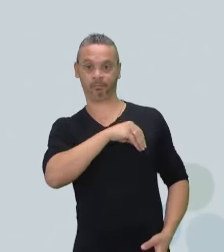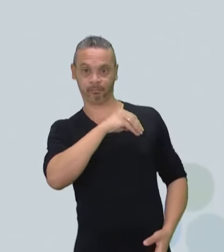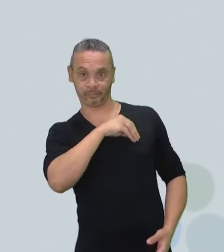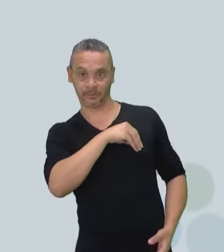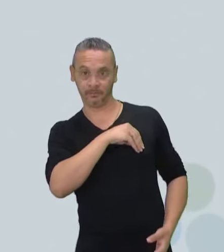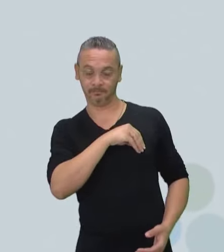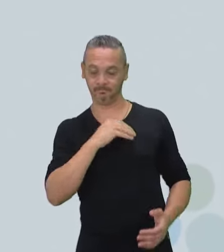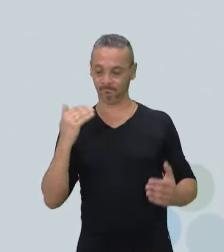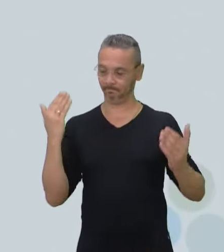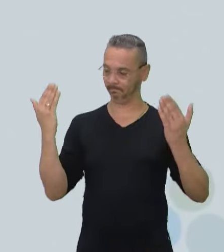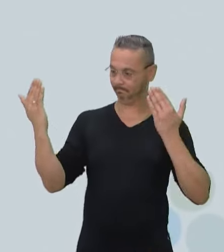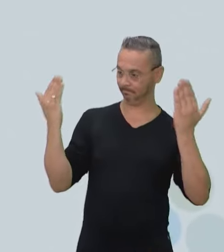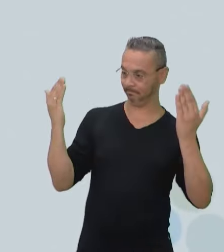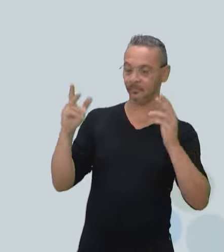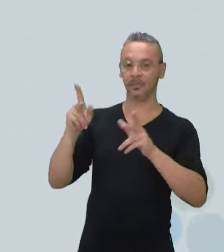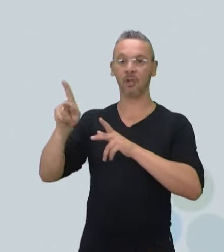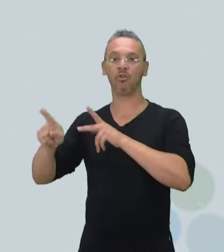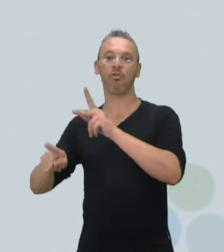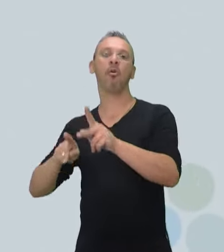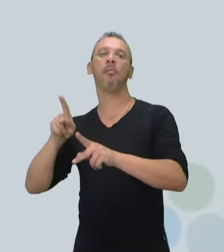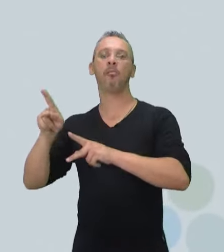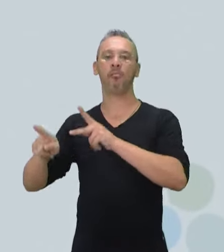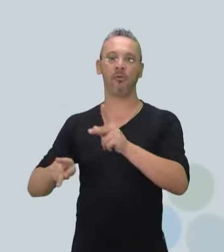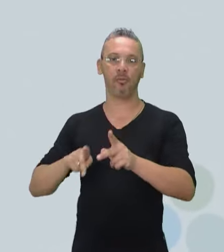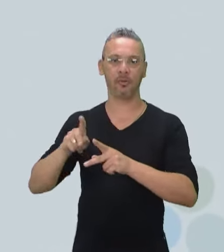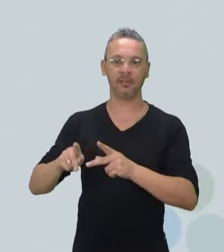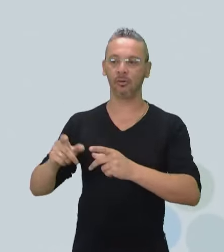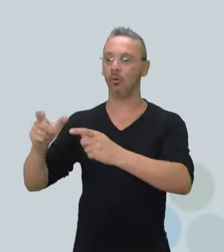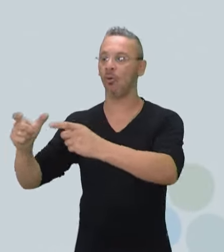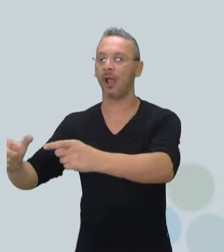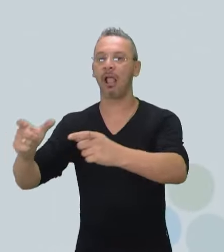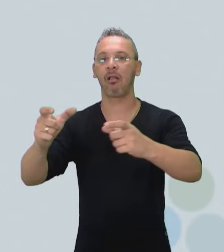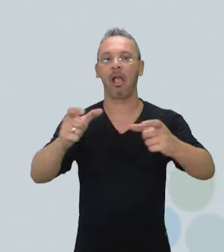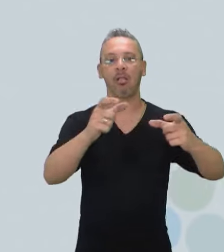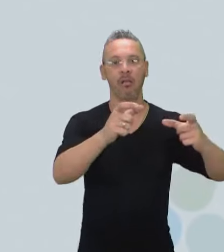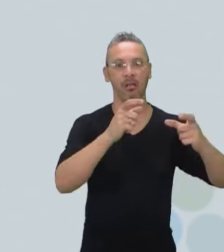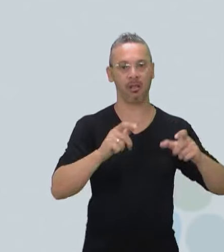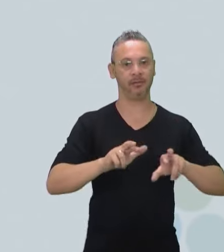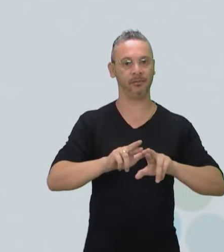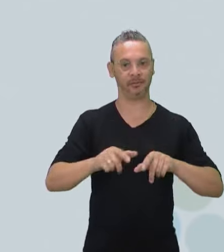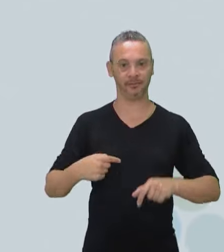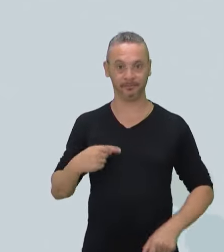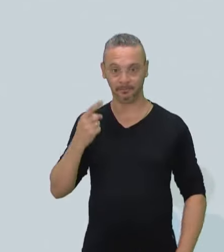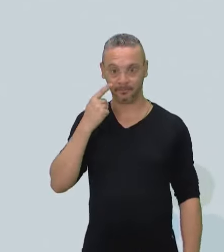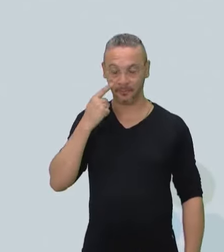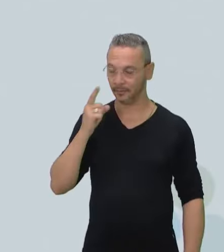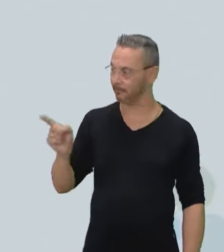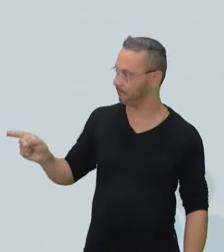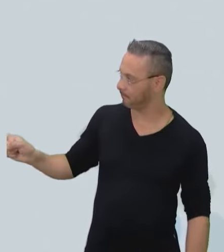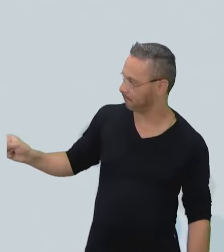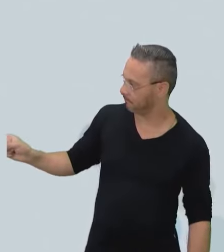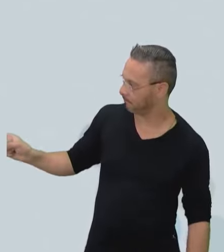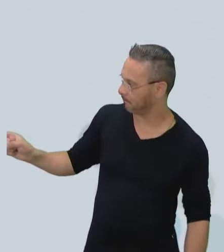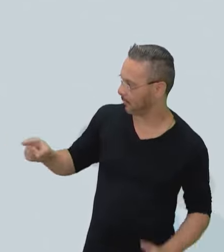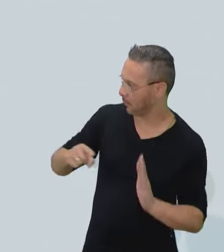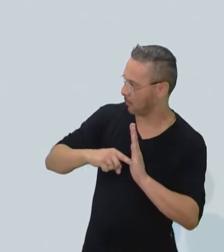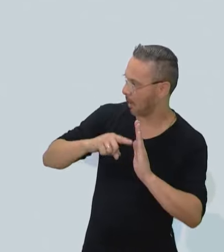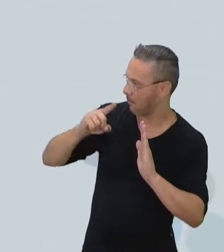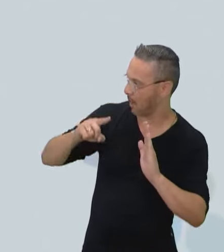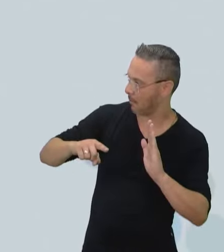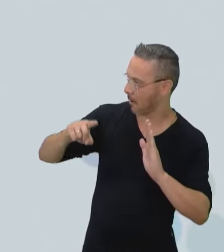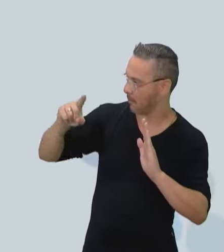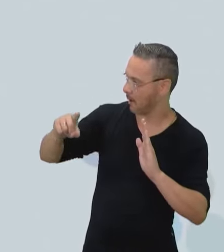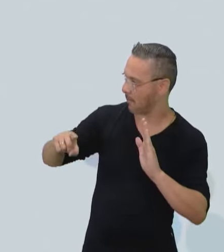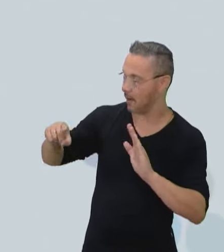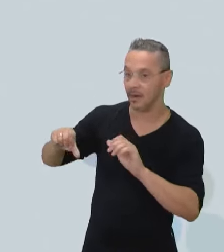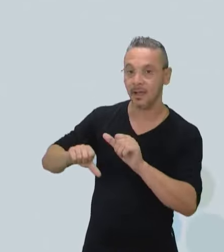proporção da população de acordo com a localidade. O gráfico abaixo mostra variações ao longo do tempo